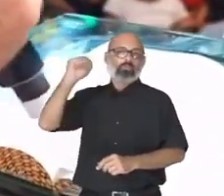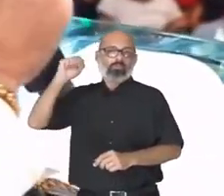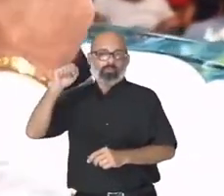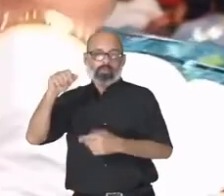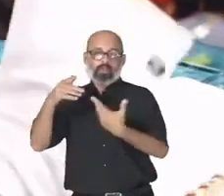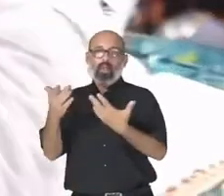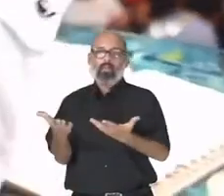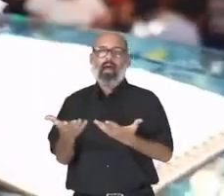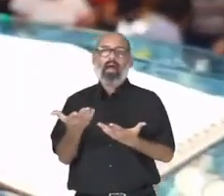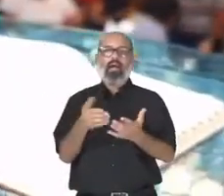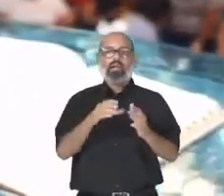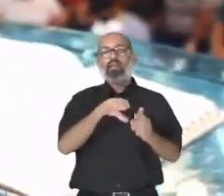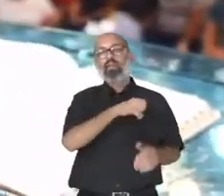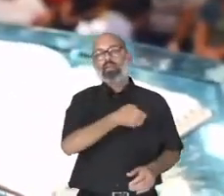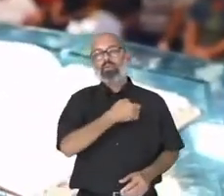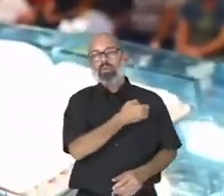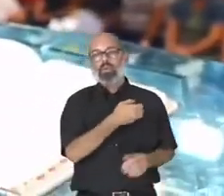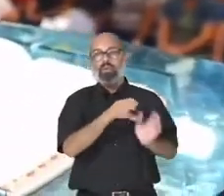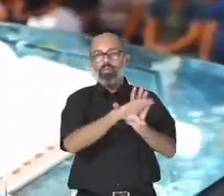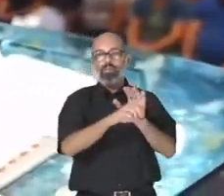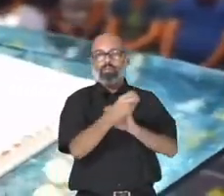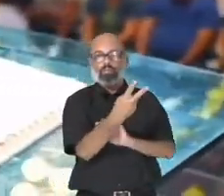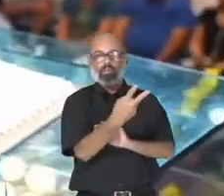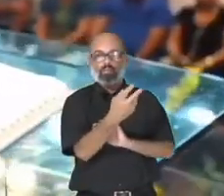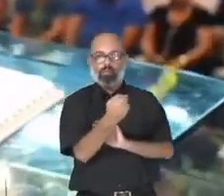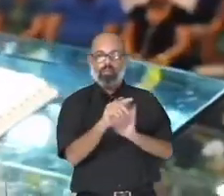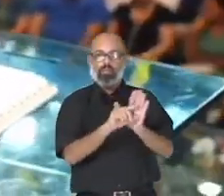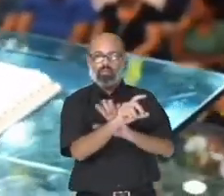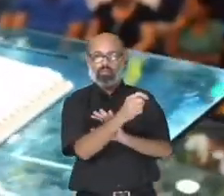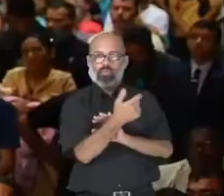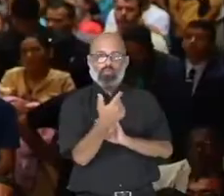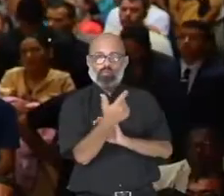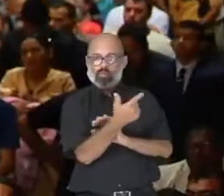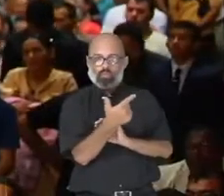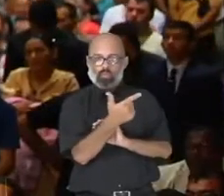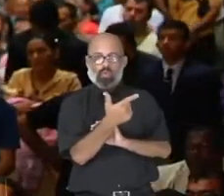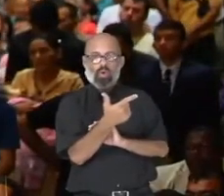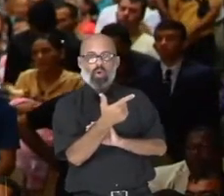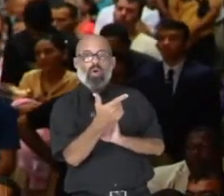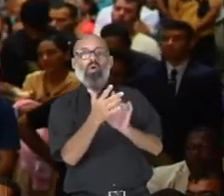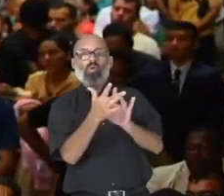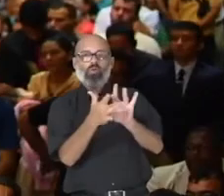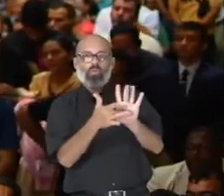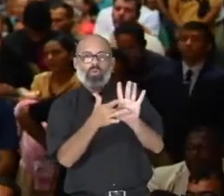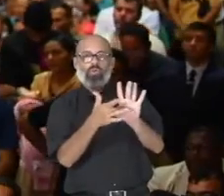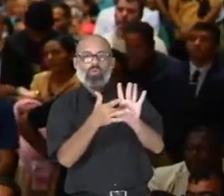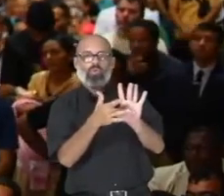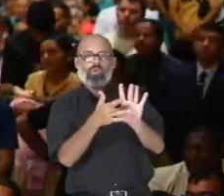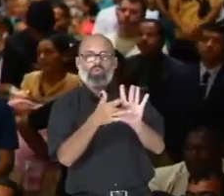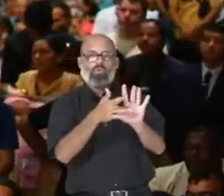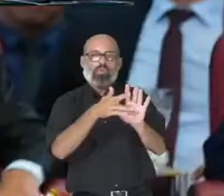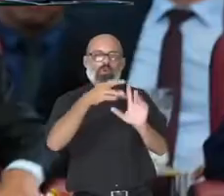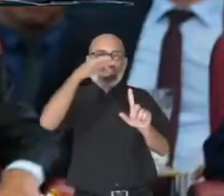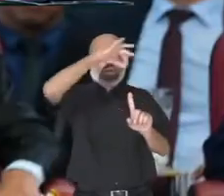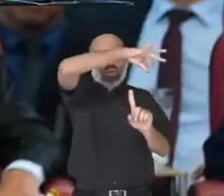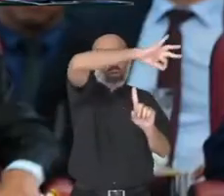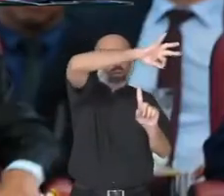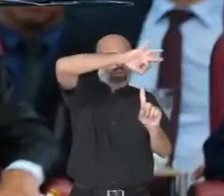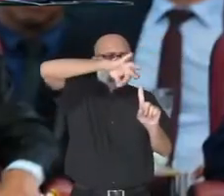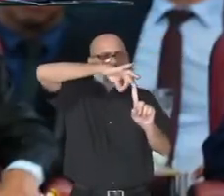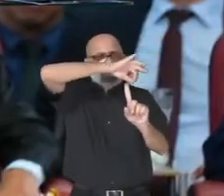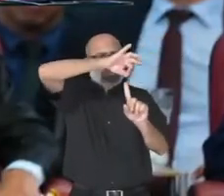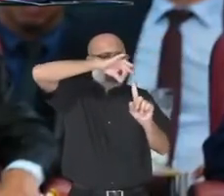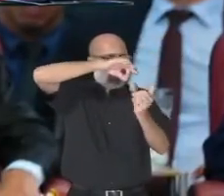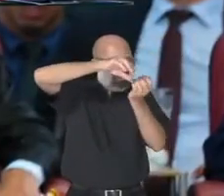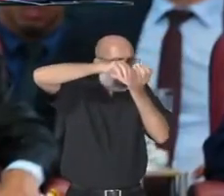João, capítulo 20, verso 22, que Jesus soprou sobre eles, assim,